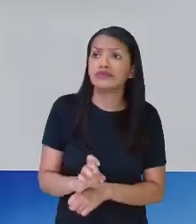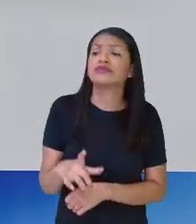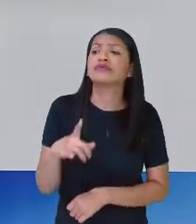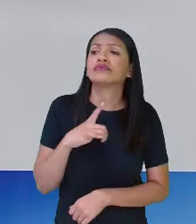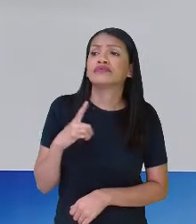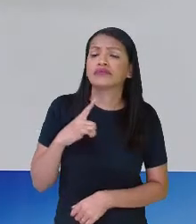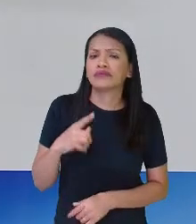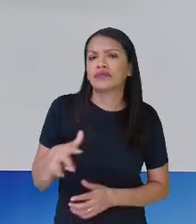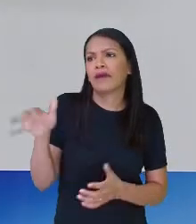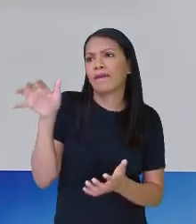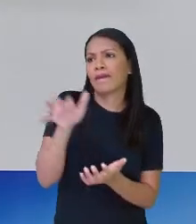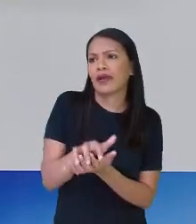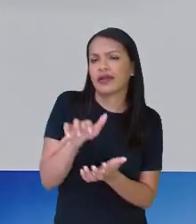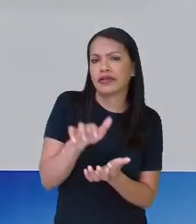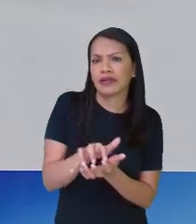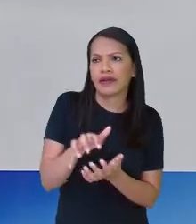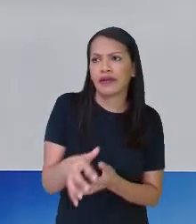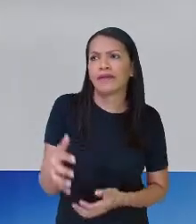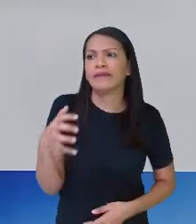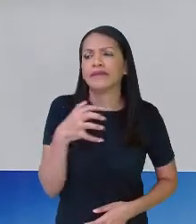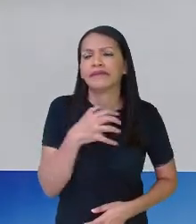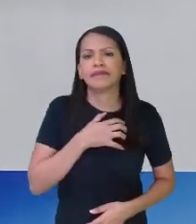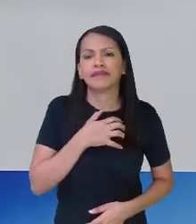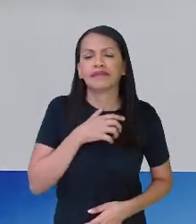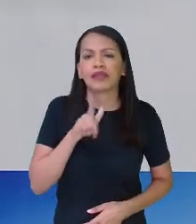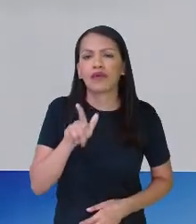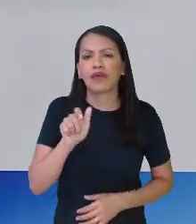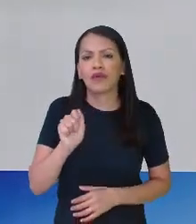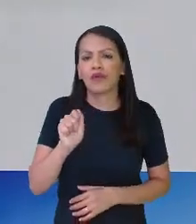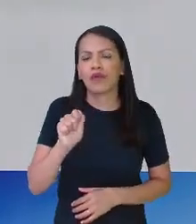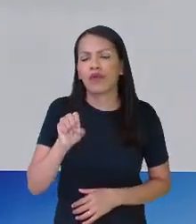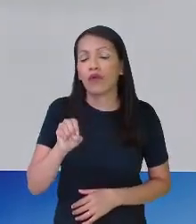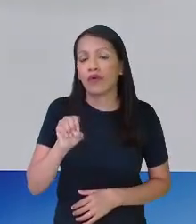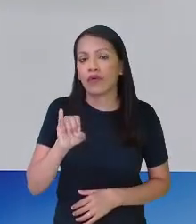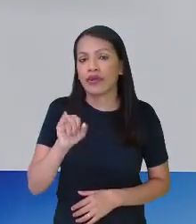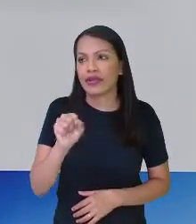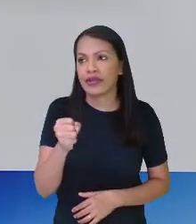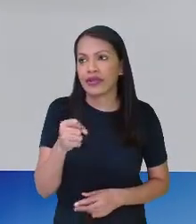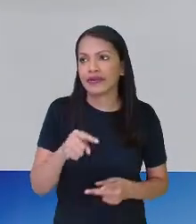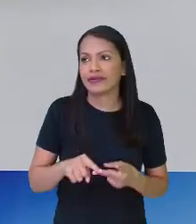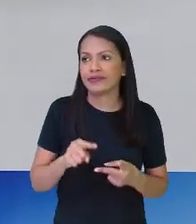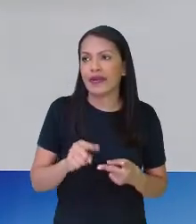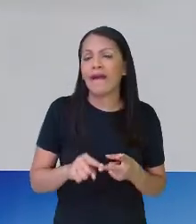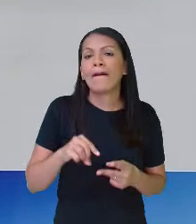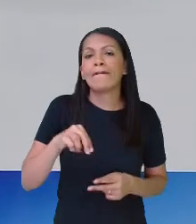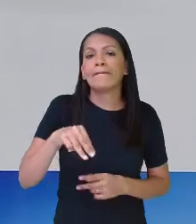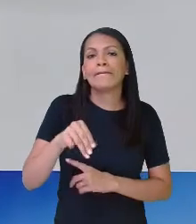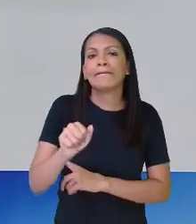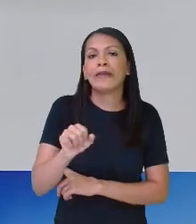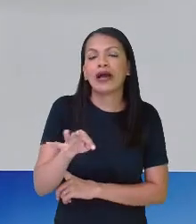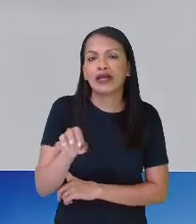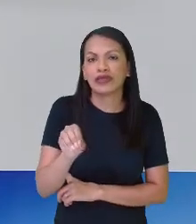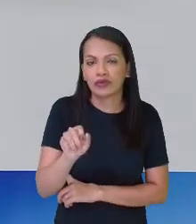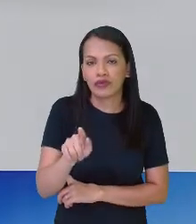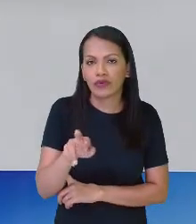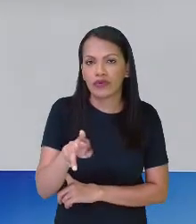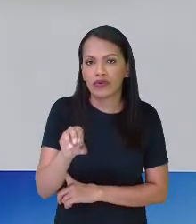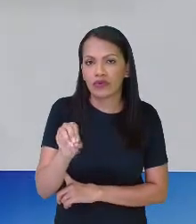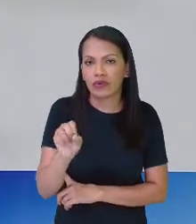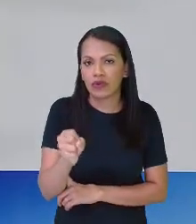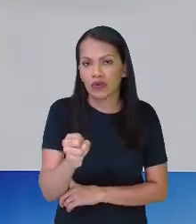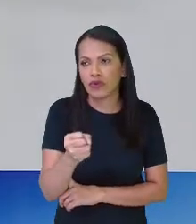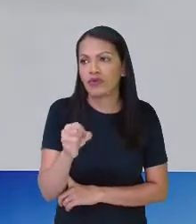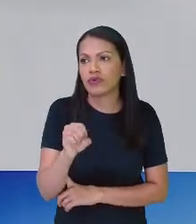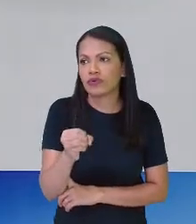aqui: Pernambuco, Bahia, Goiás, Mato Grosso, Minas Gerais, Pará, Alagoas e São